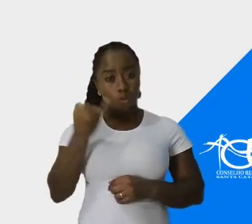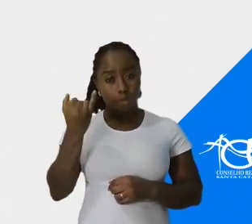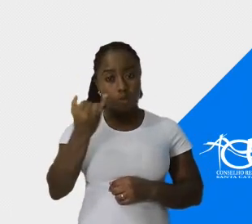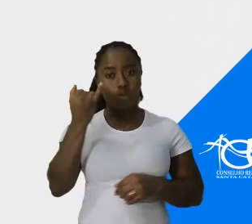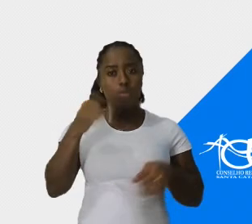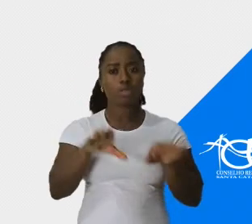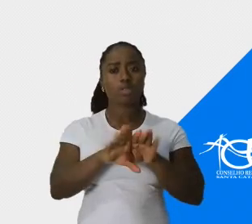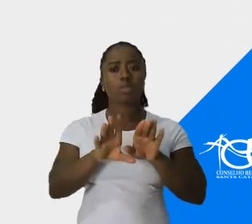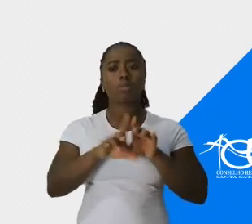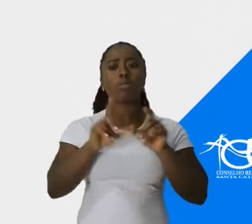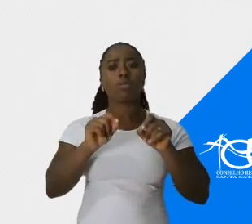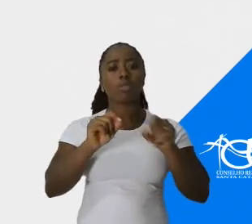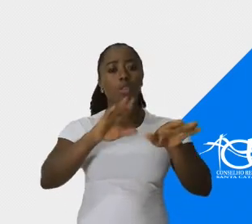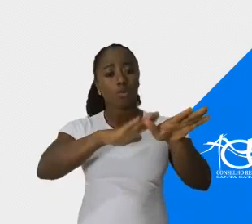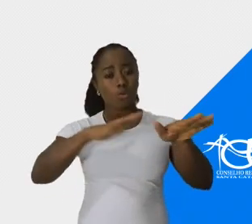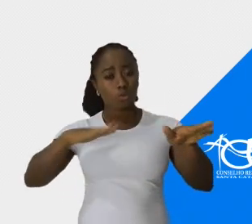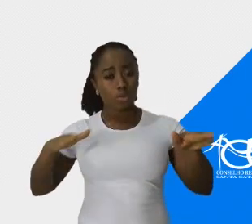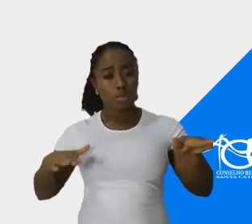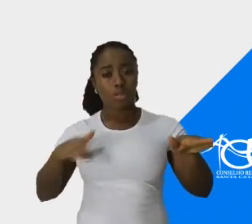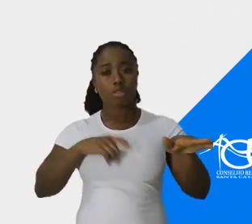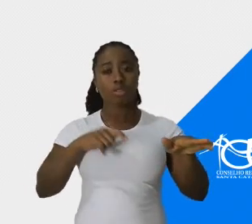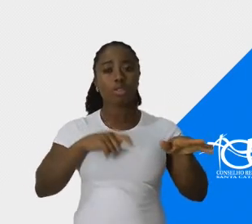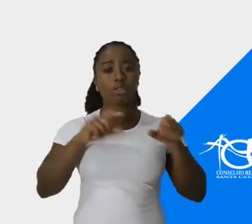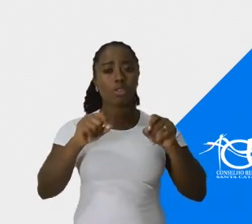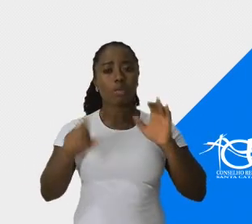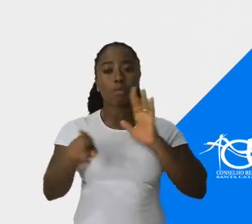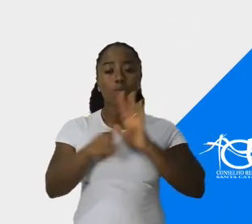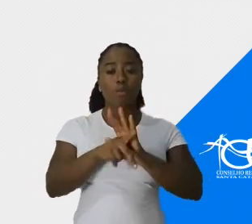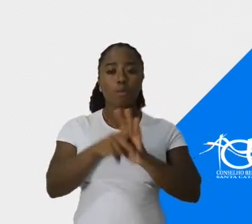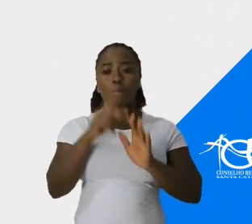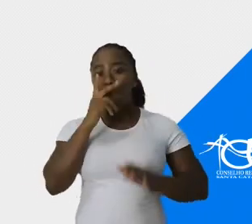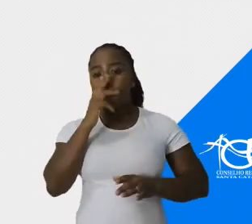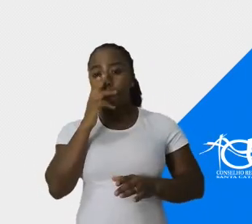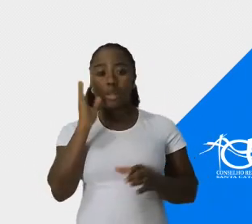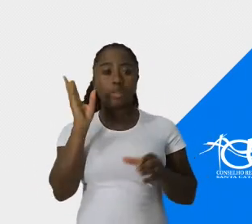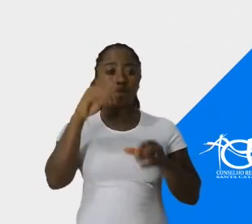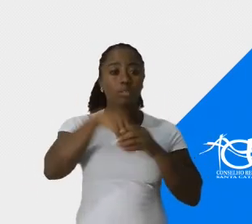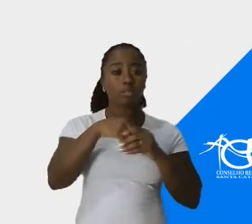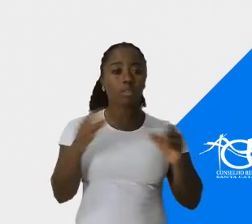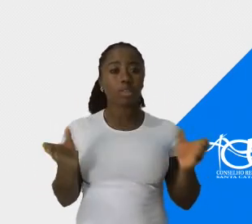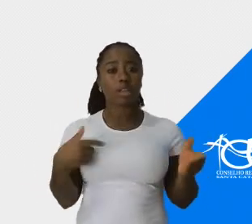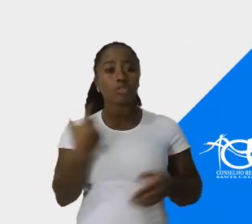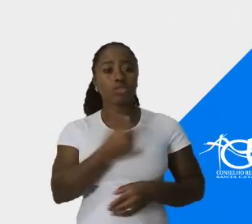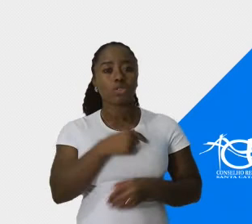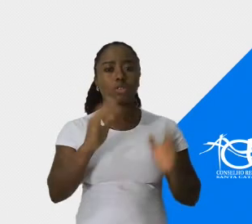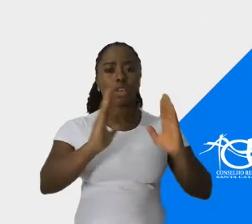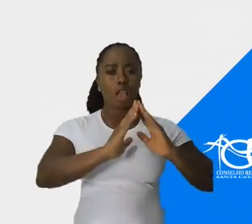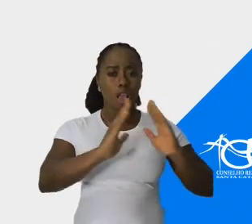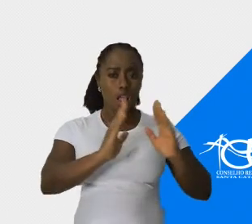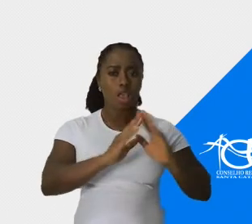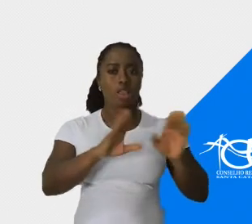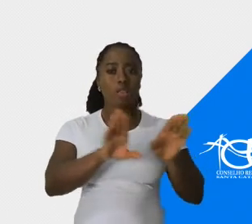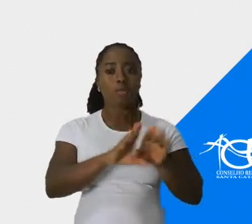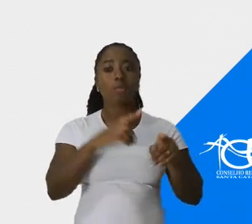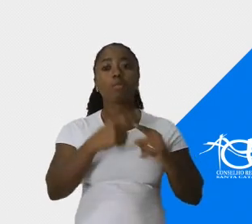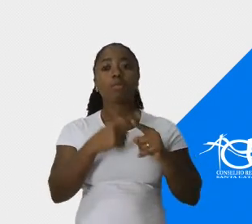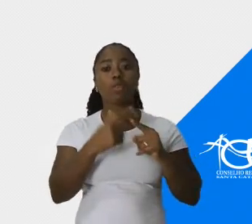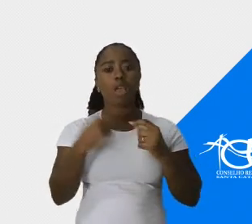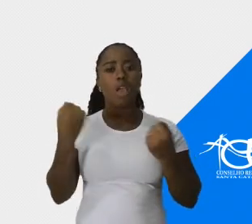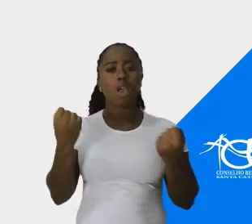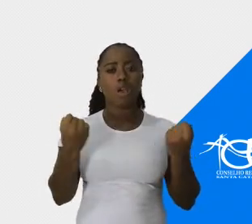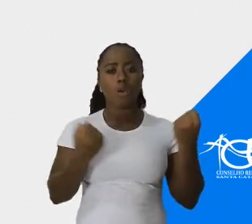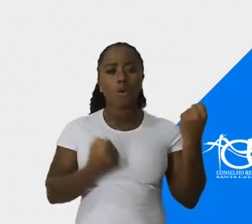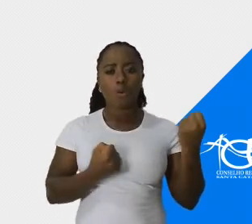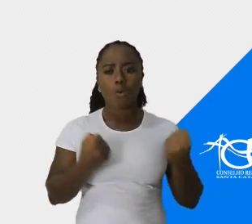uma espécie de extensão do corpo da nossa casa. Muitas vezes se diz que o carro ele dá potência ao ser humano, né?